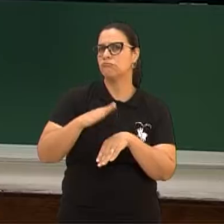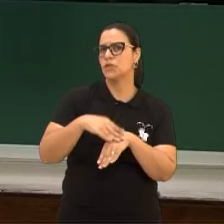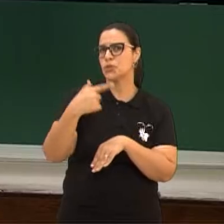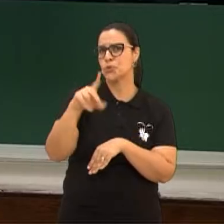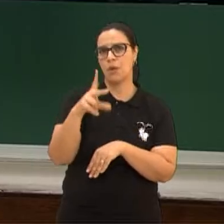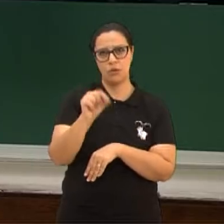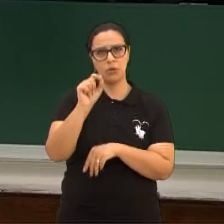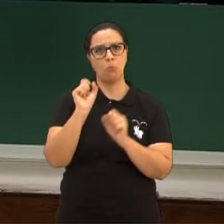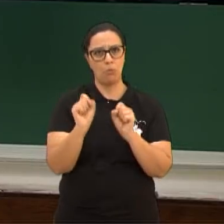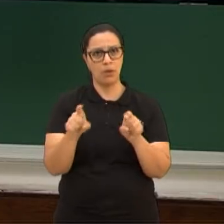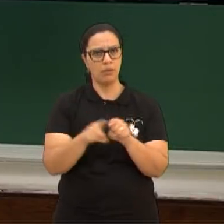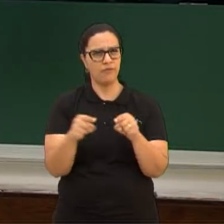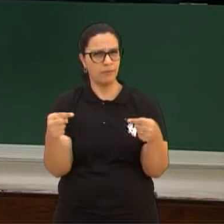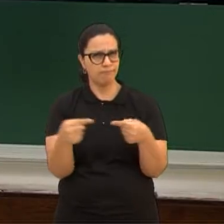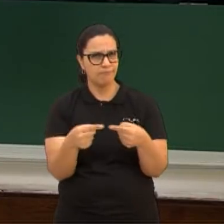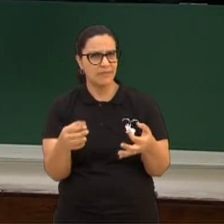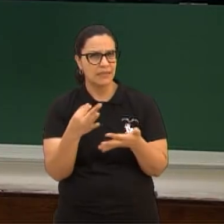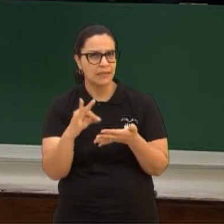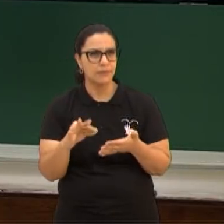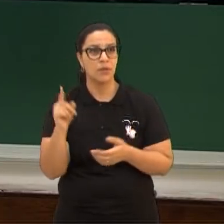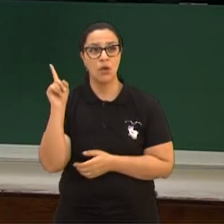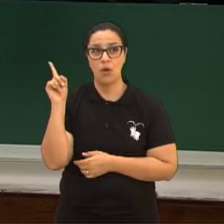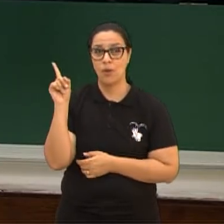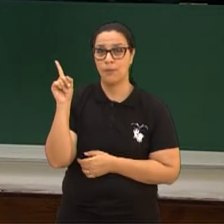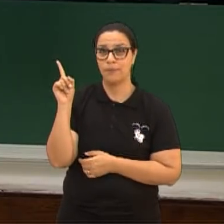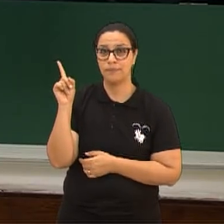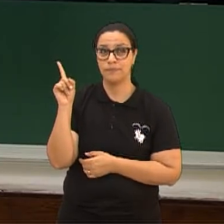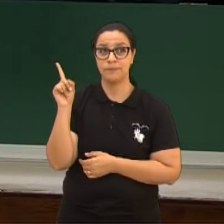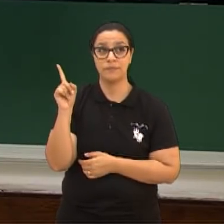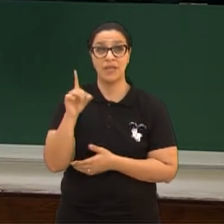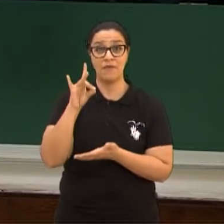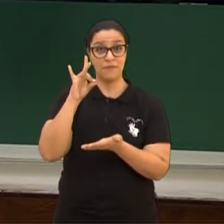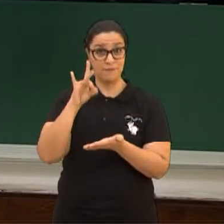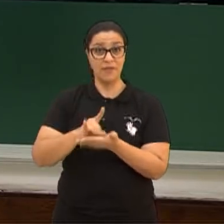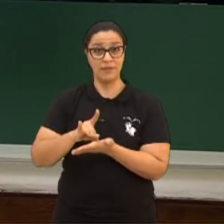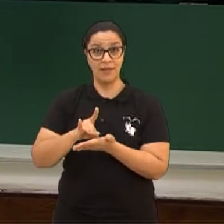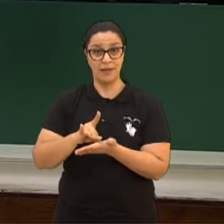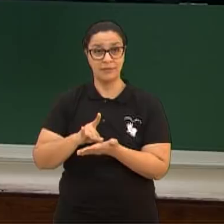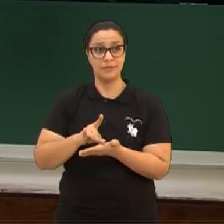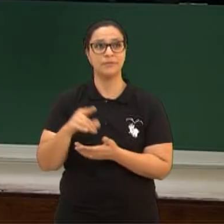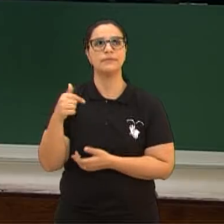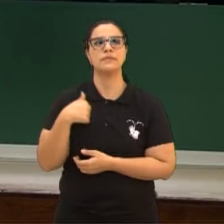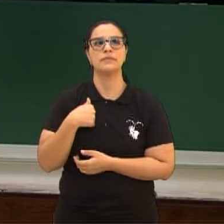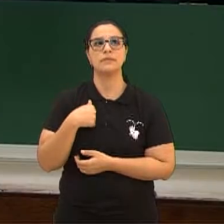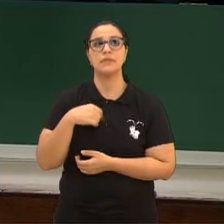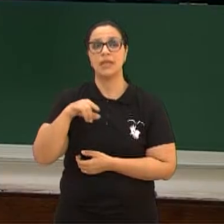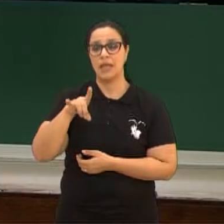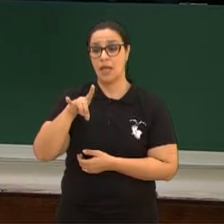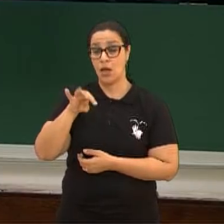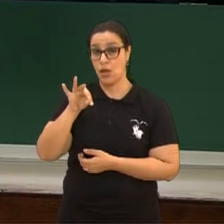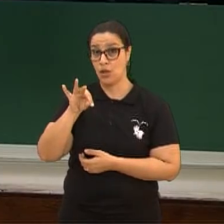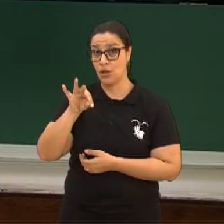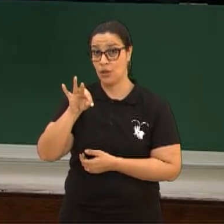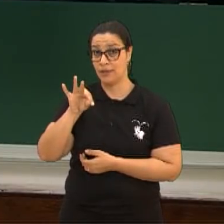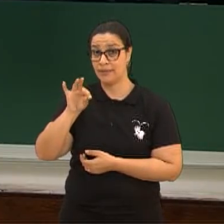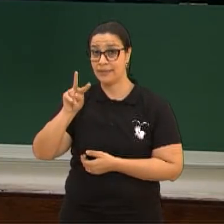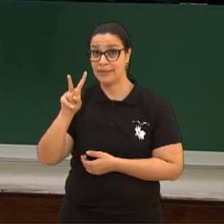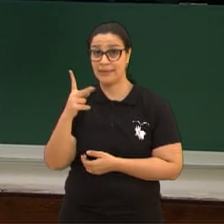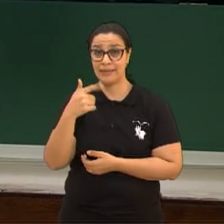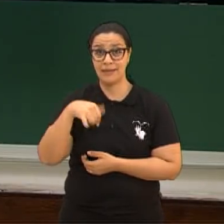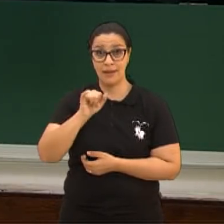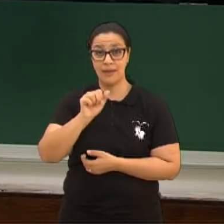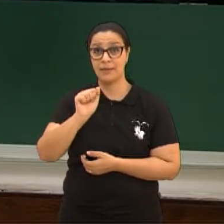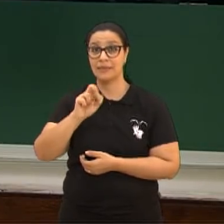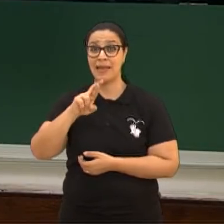você escolheu. Vamos conferir? Olha lá, forma afirmativa. They are studying.